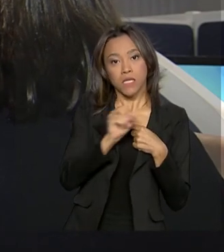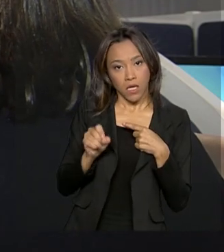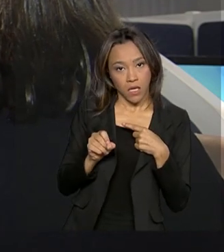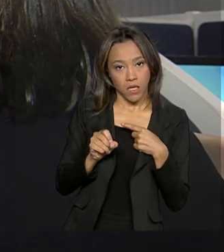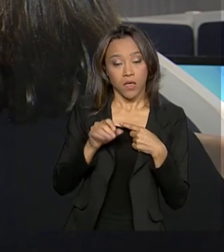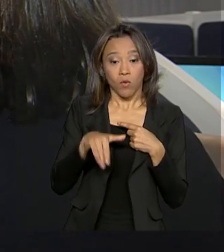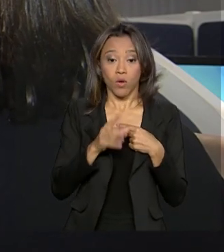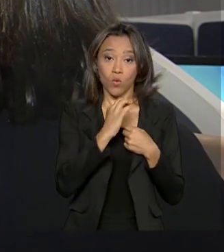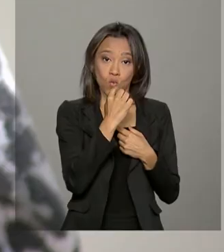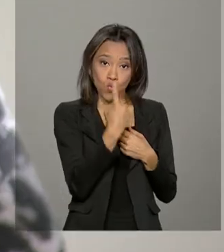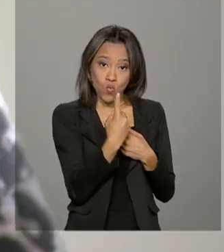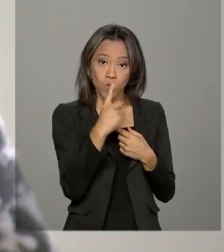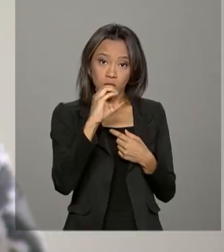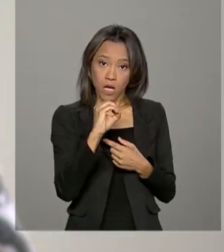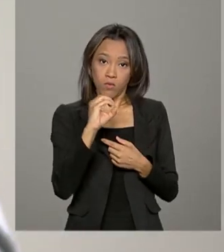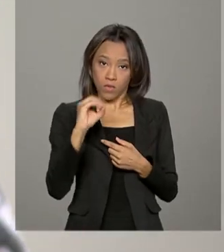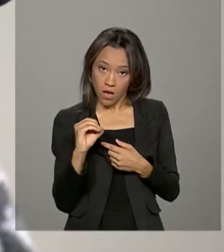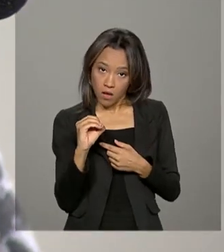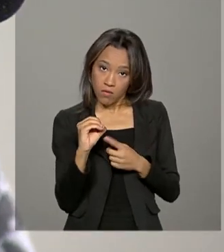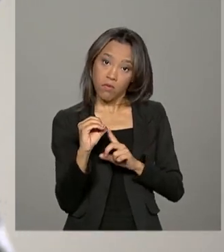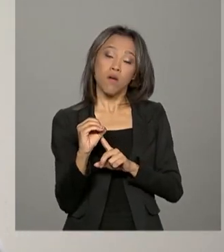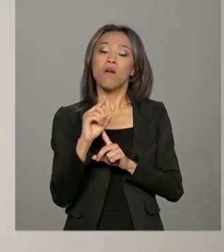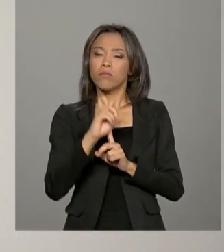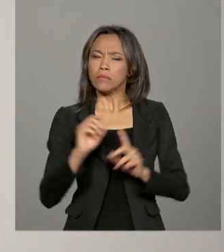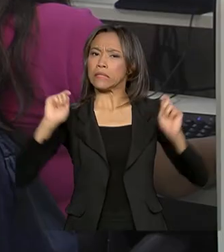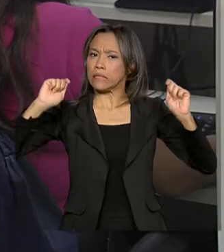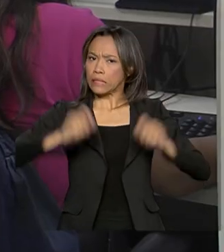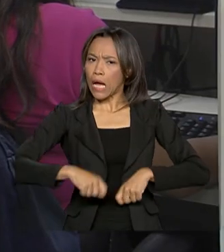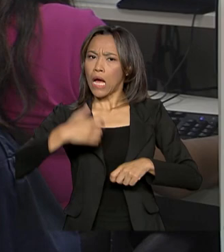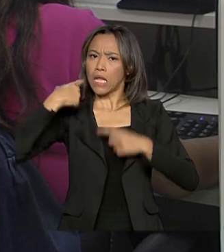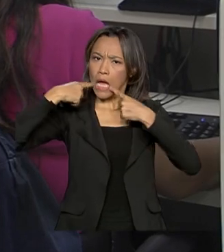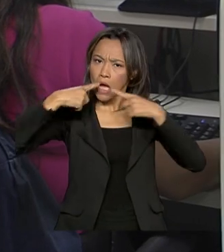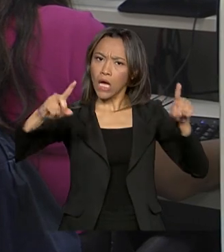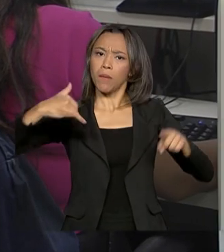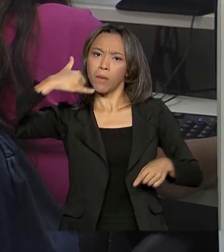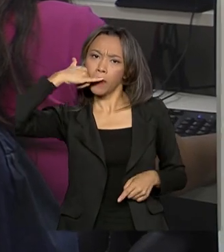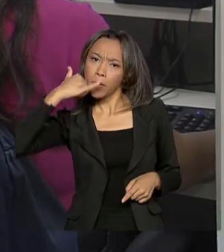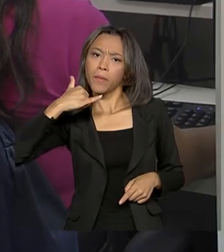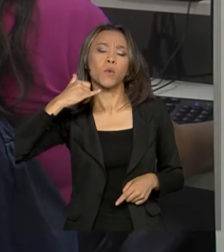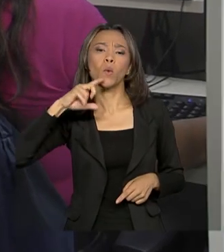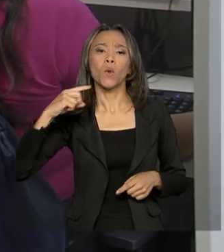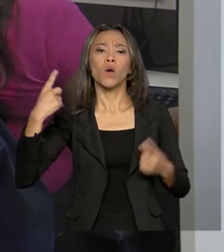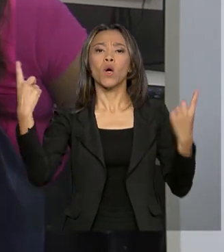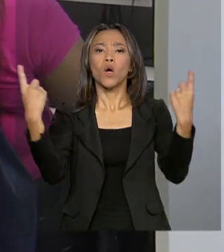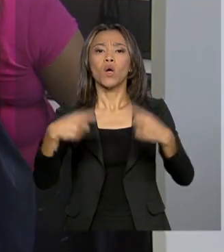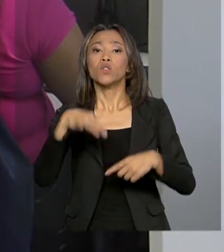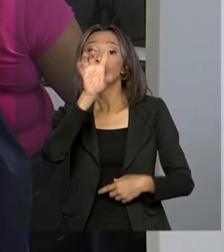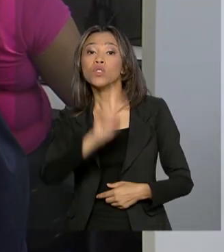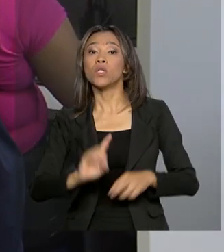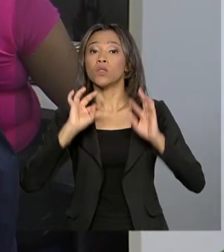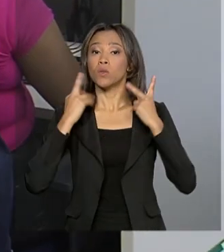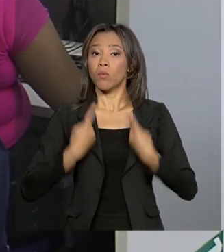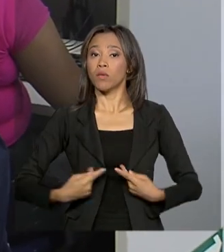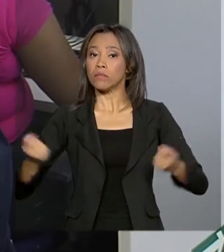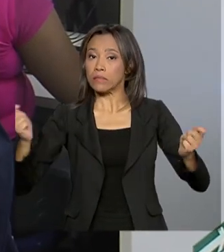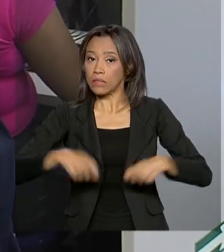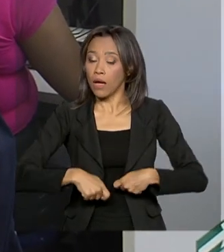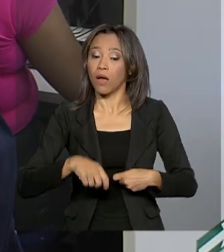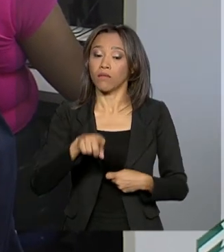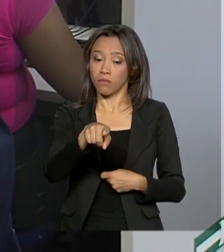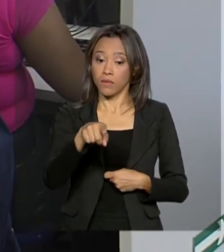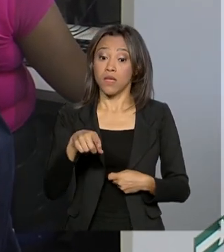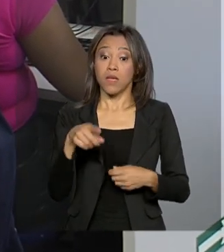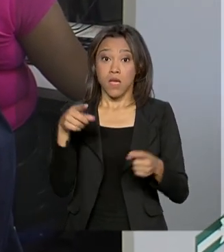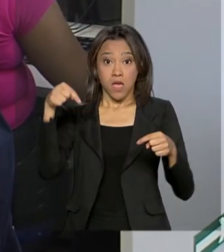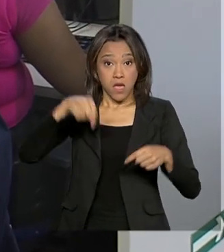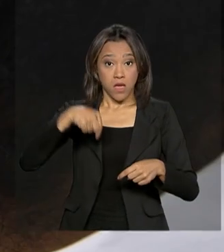ao discar 100, é possível fazer denúncias de desrespeito aos direitos humanos. Este ano, as duas centrais foram